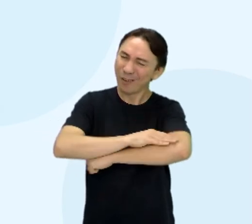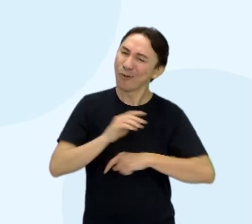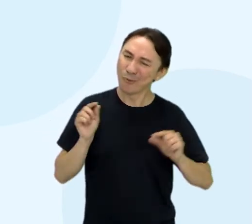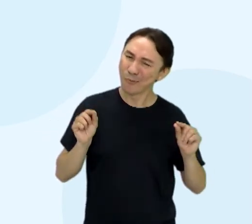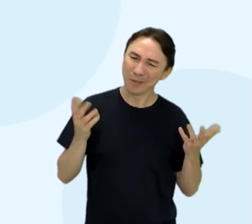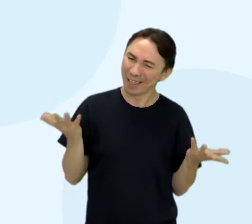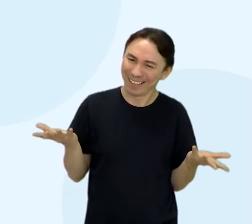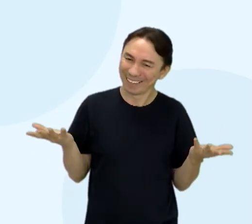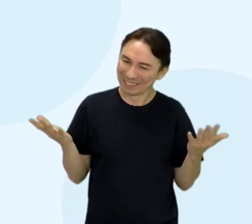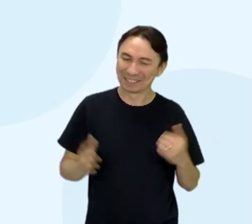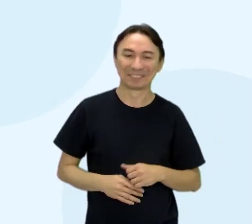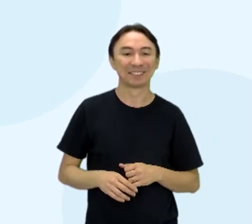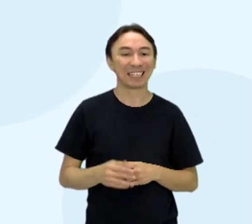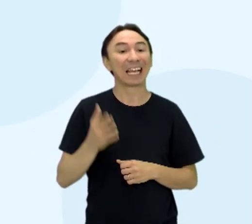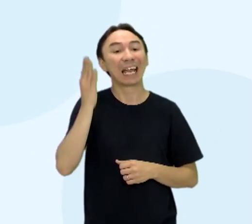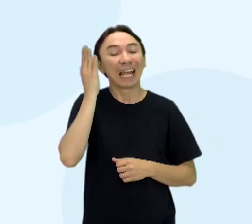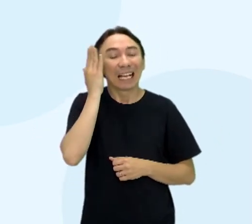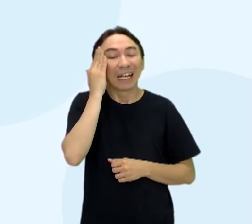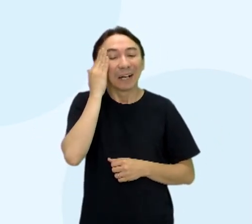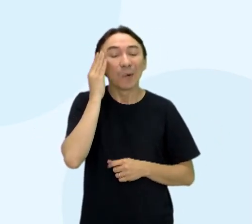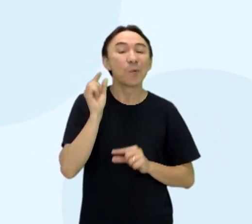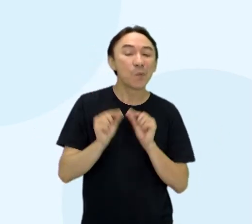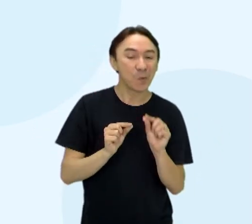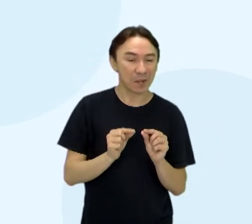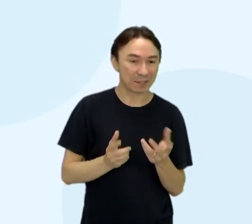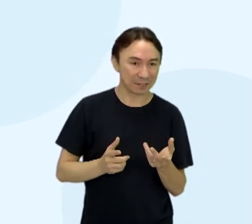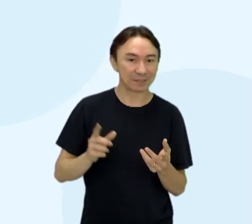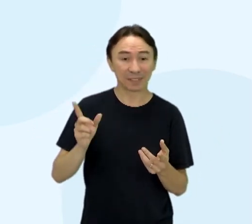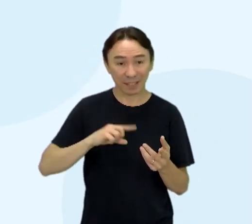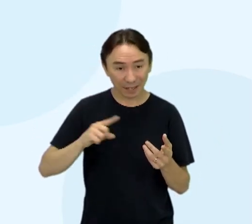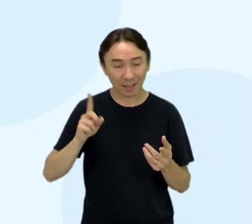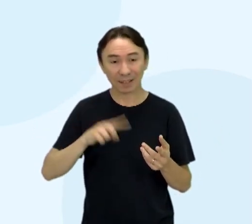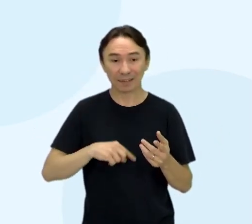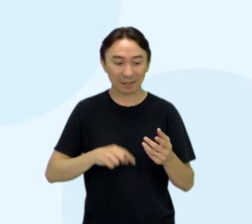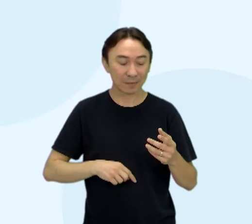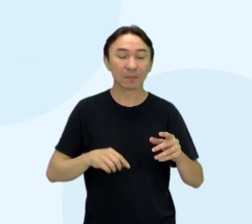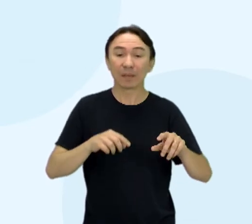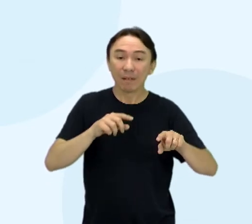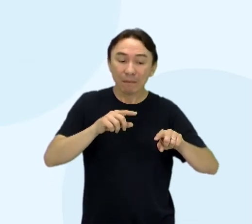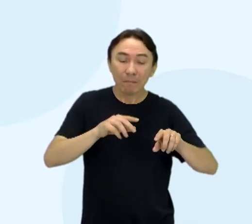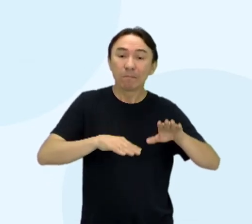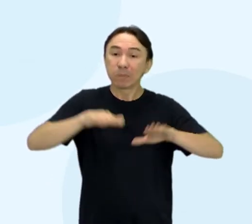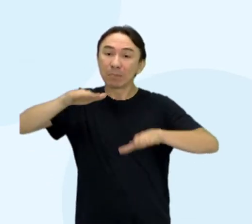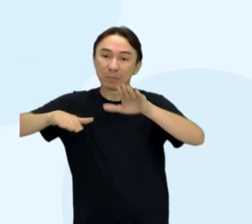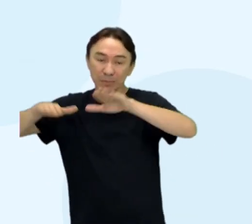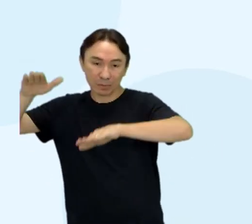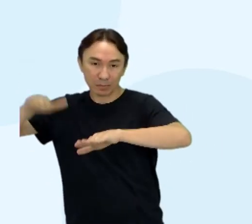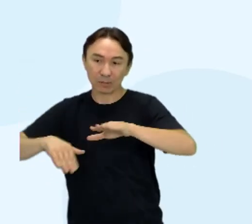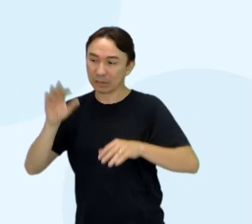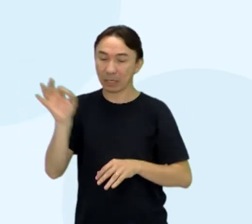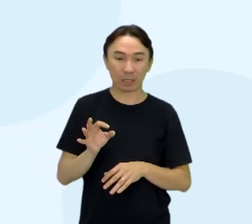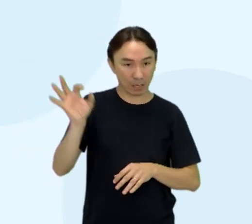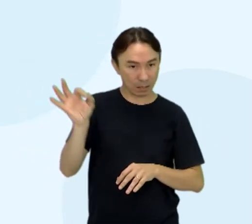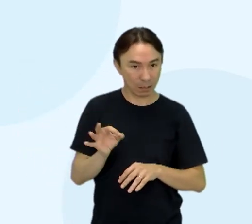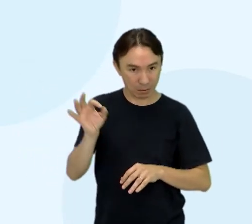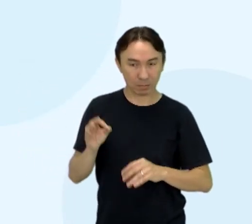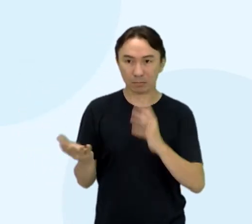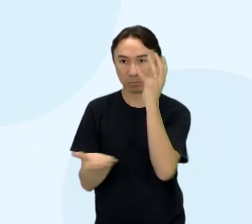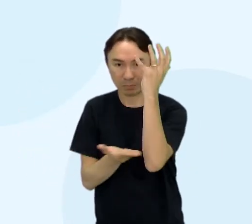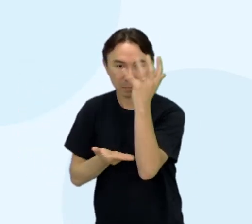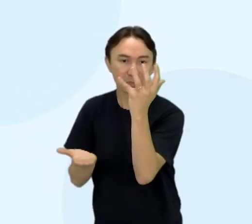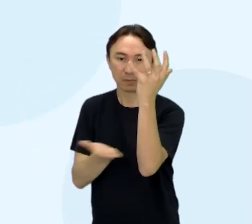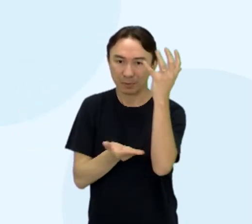O que a gente quer saber então, tá? A variação da taxa de desmatamento entre 2010 e